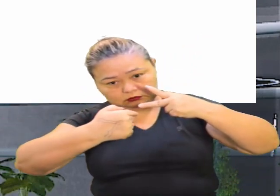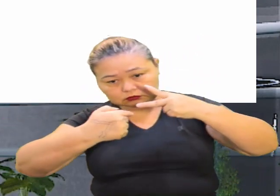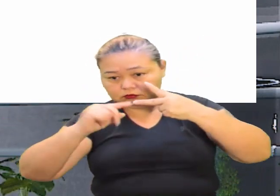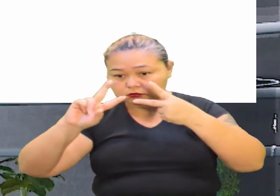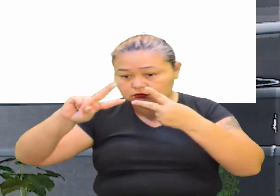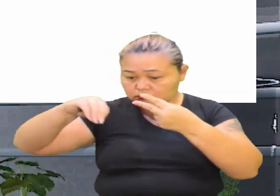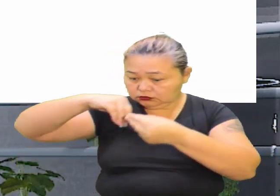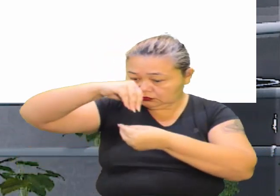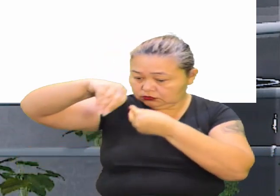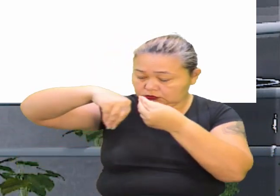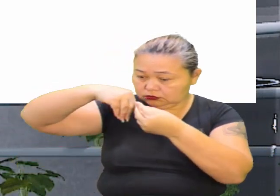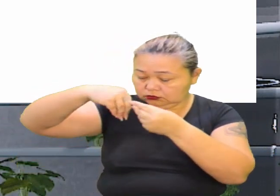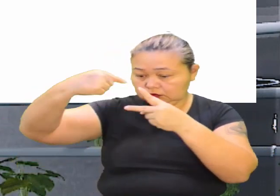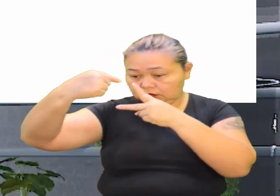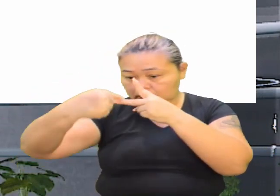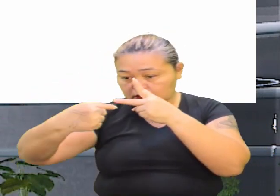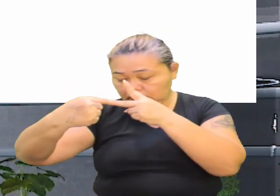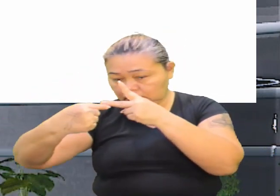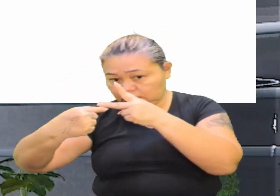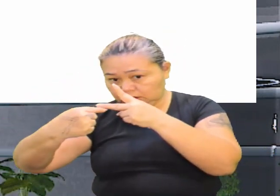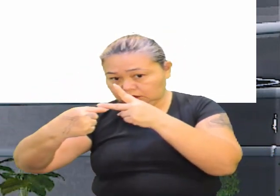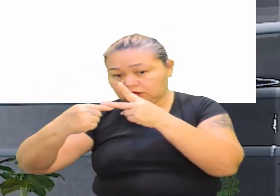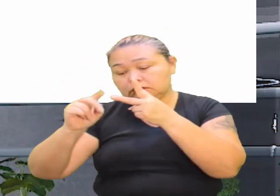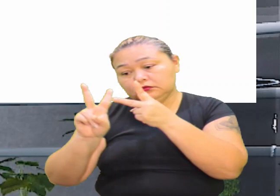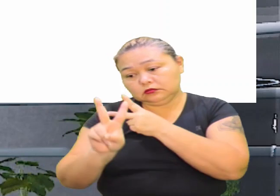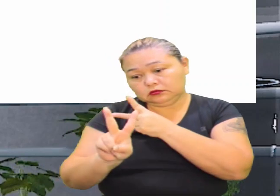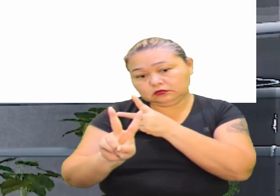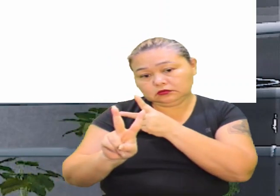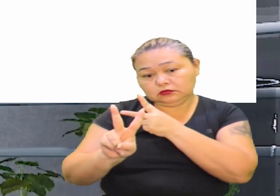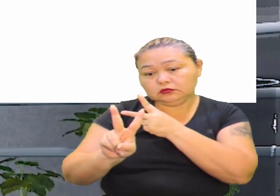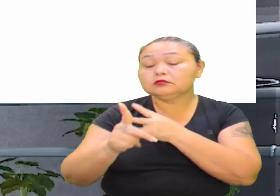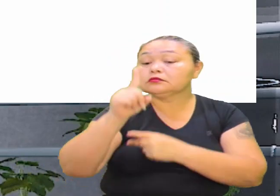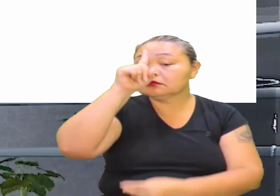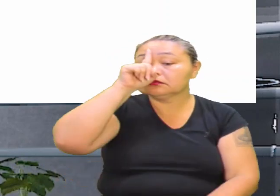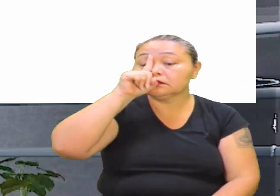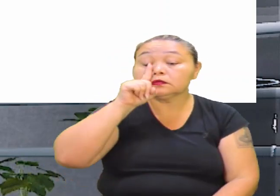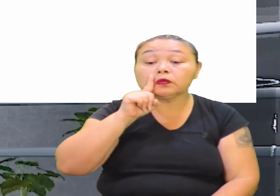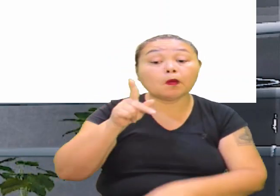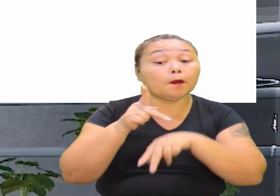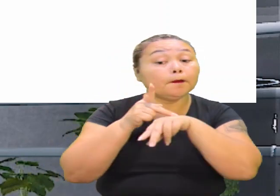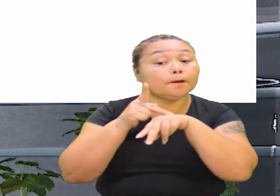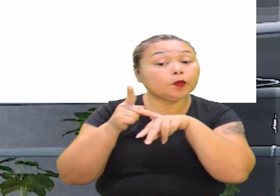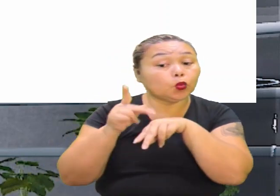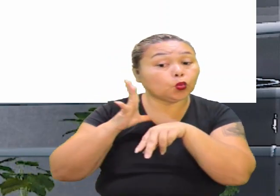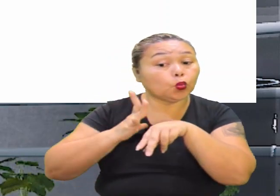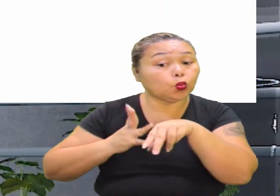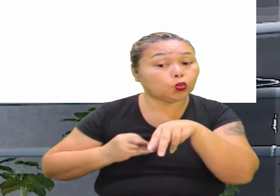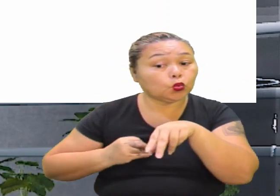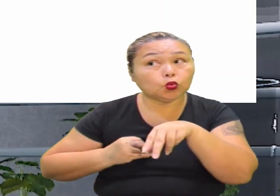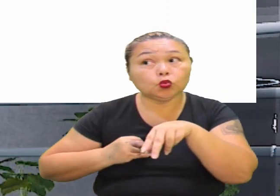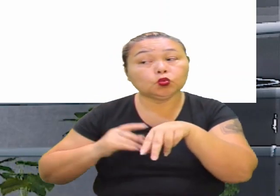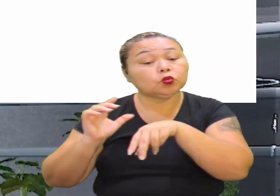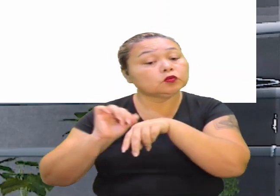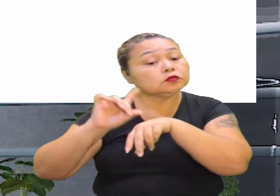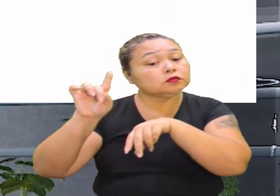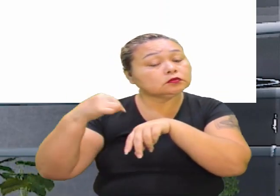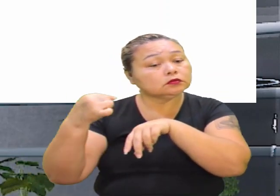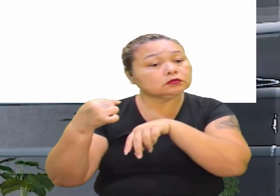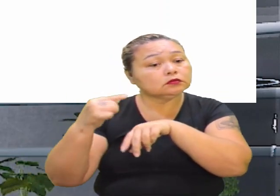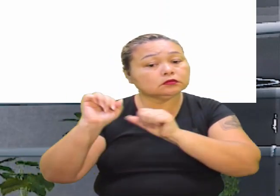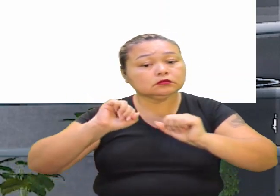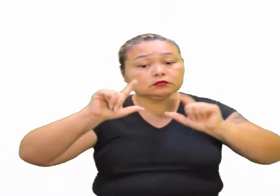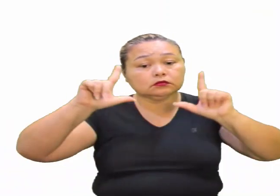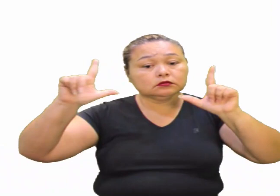esse gameta, deu um amarelo puro. Meu diretor, aumenta a tela